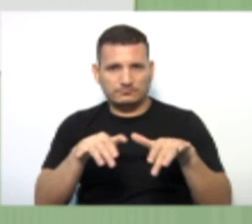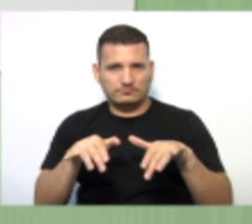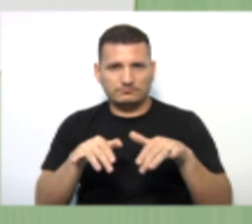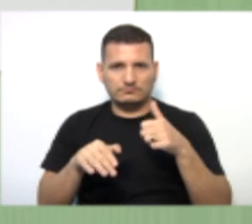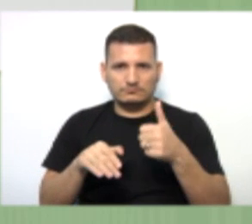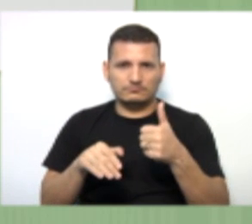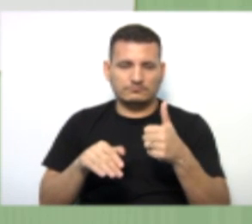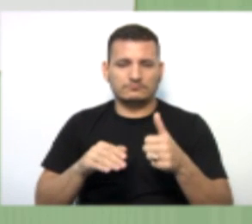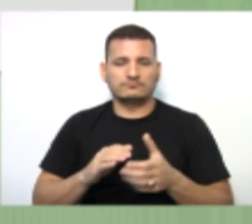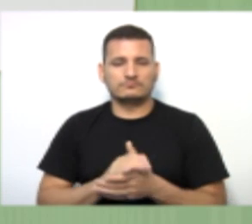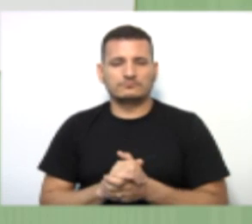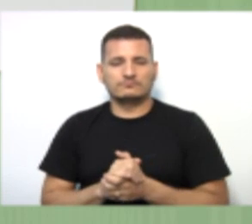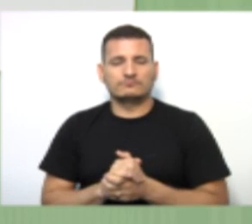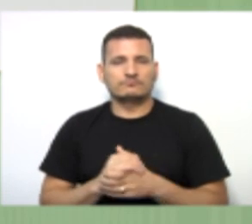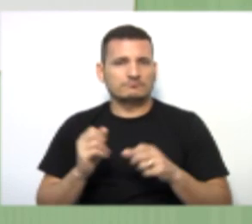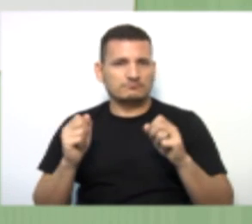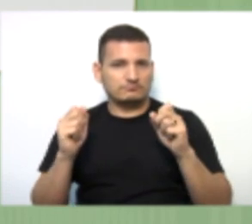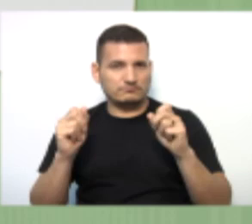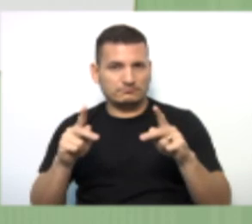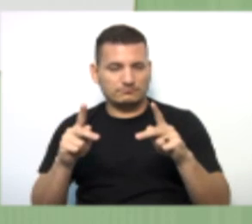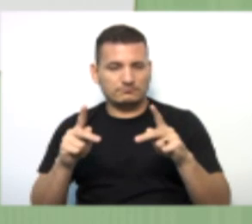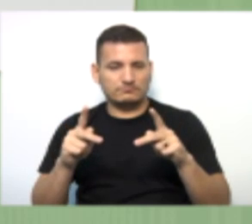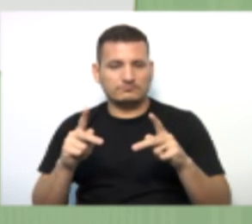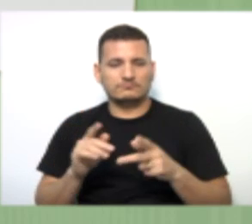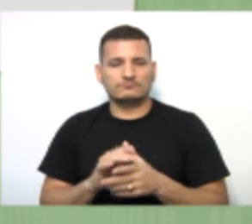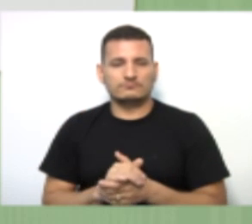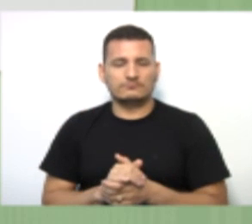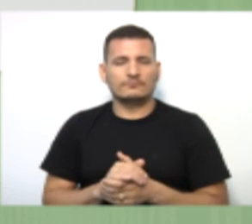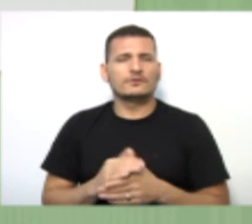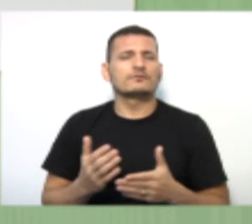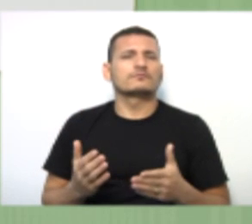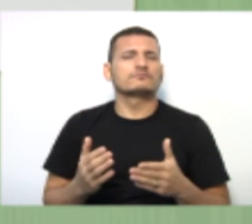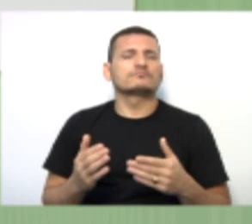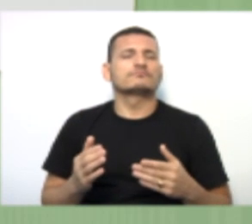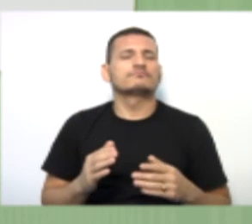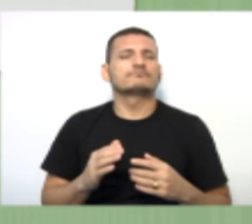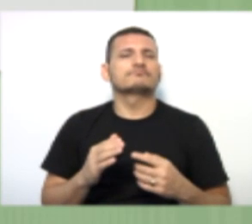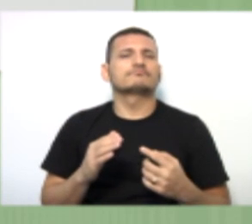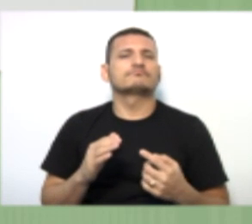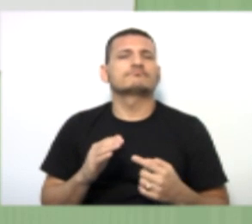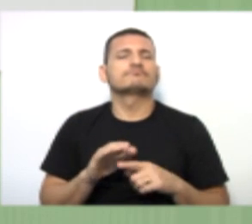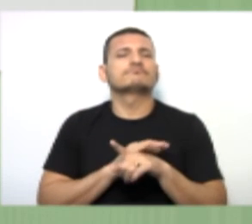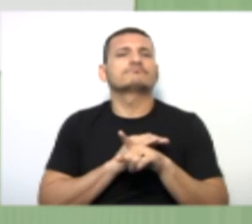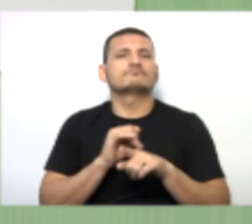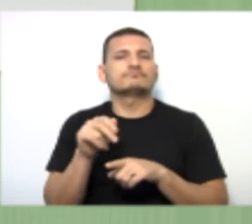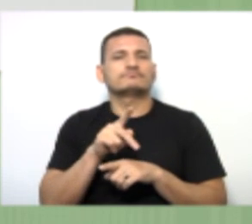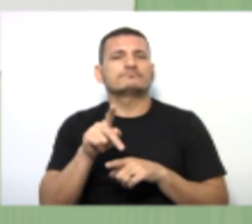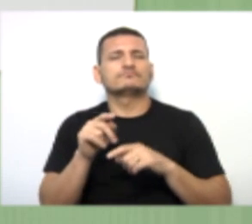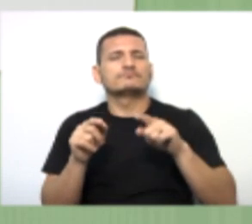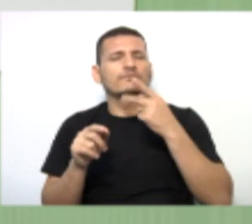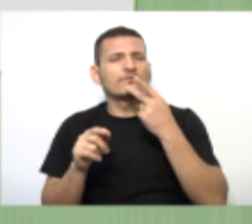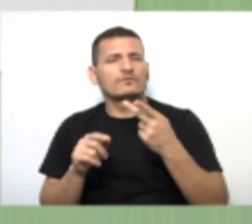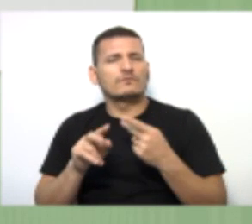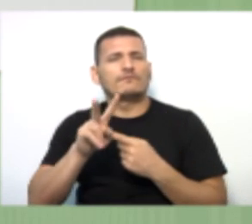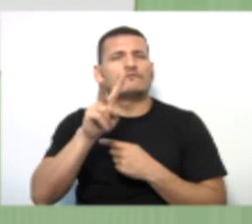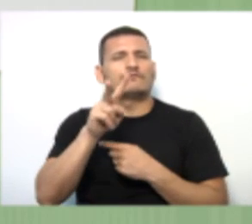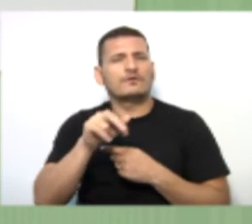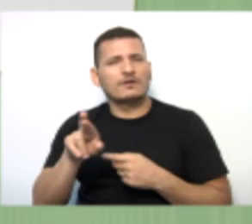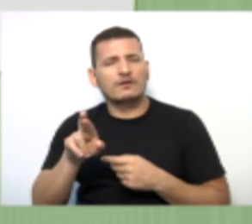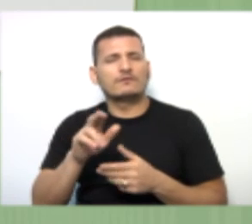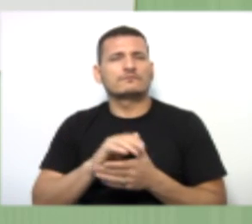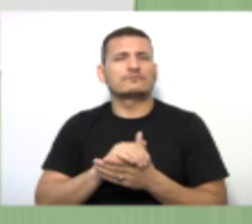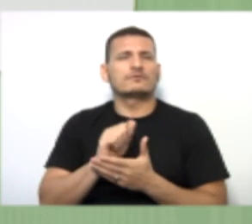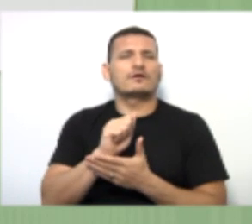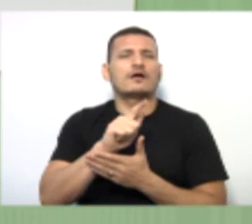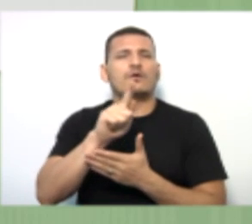Beleza. Até aqui tudo bem. Aí eu pergunto para você, professor, você falou sobre variáveis, falou sobre